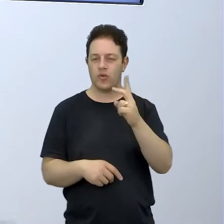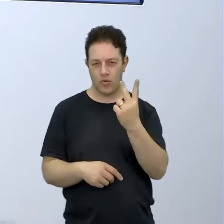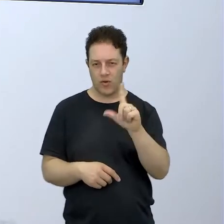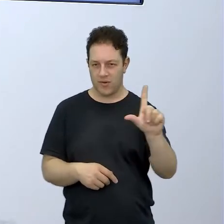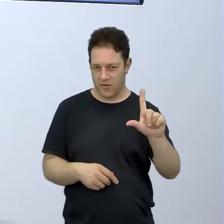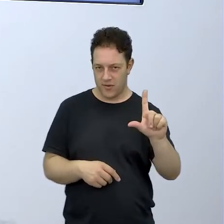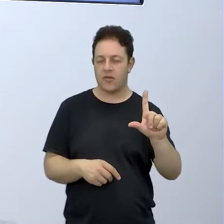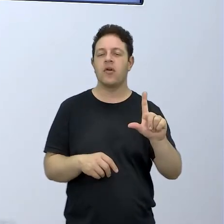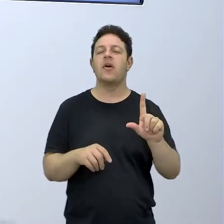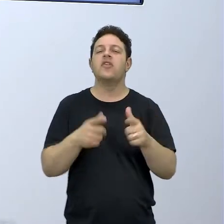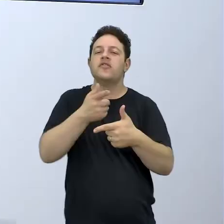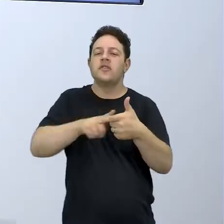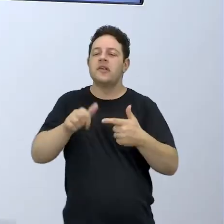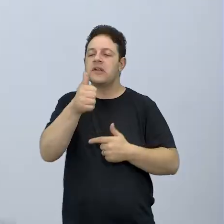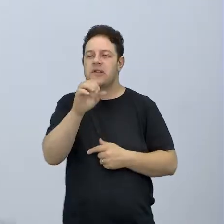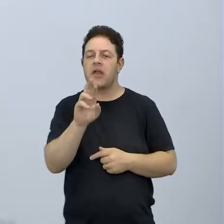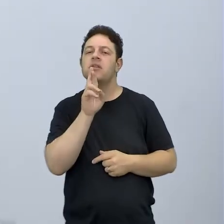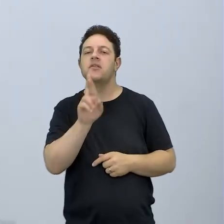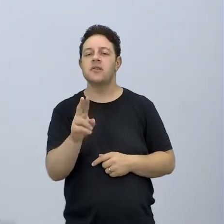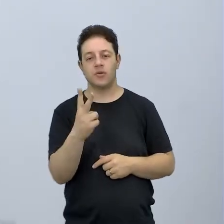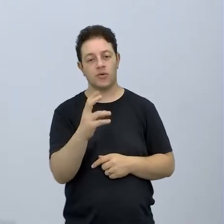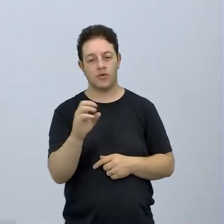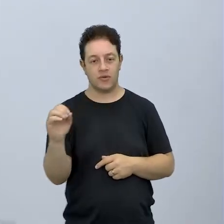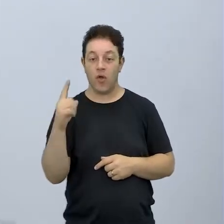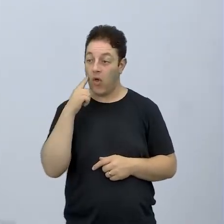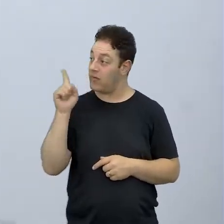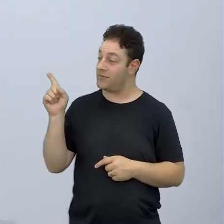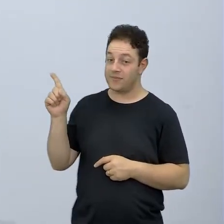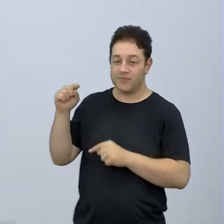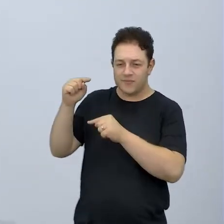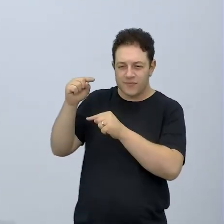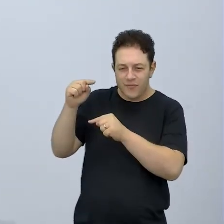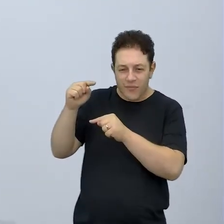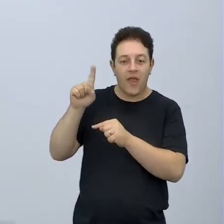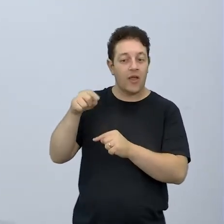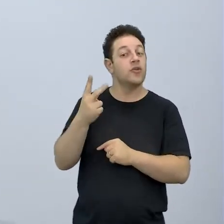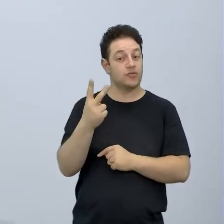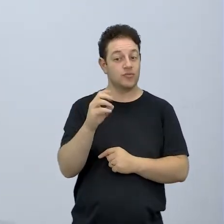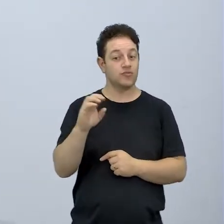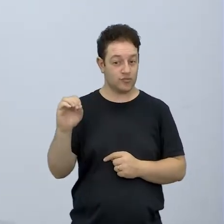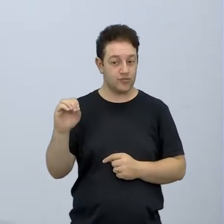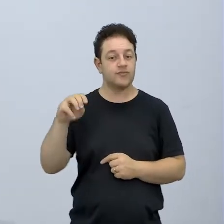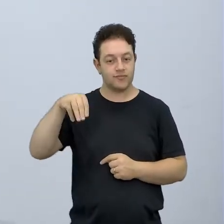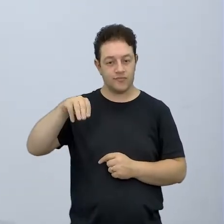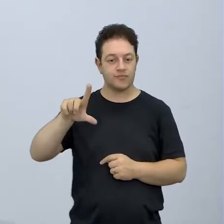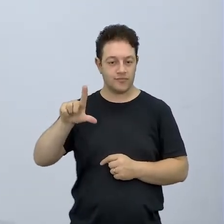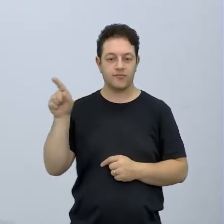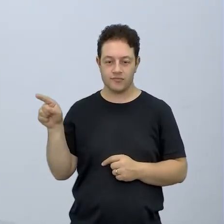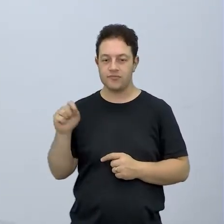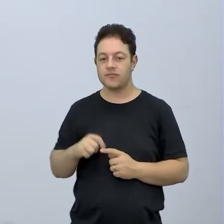Olha, dá uma olhadinha aqui, ó. Essa garrafa aqui é de 200 ml. Essa garrafa outra aqui,